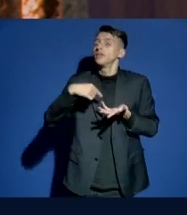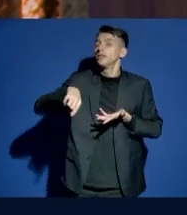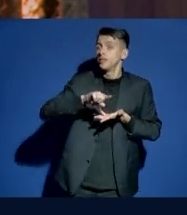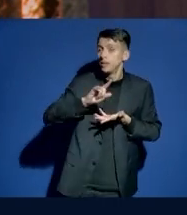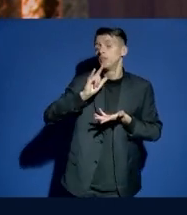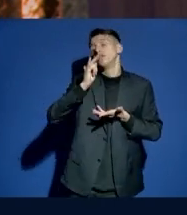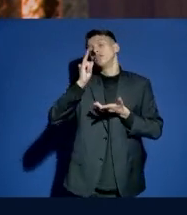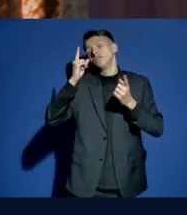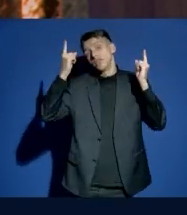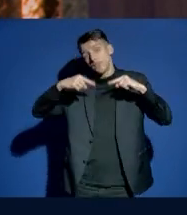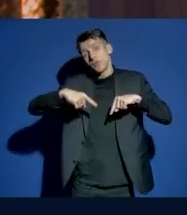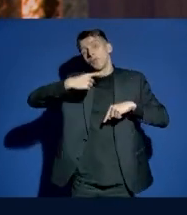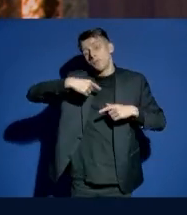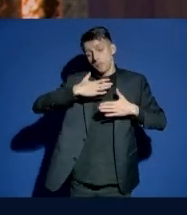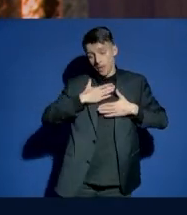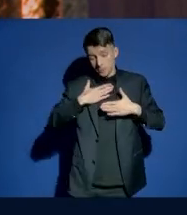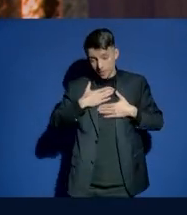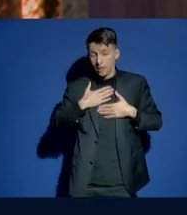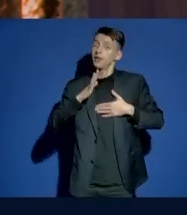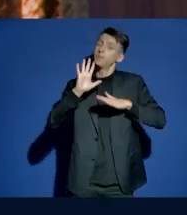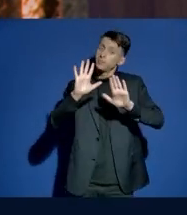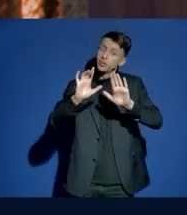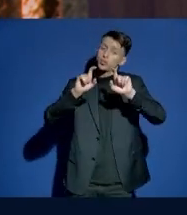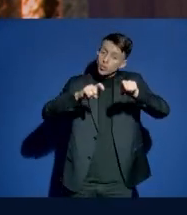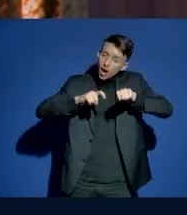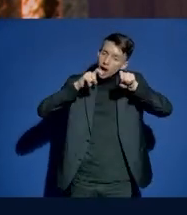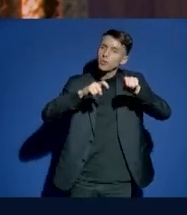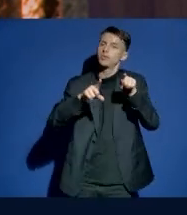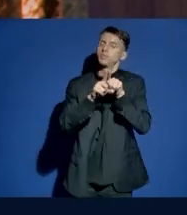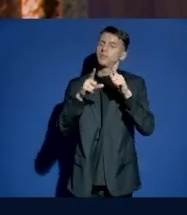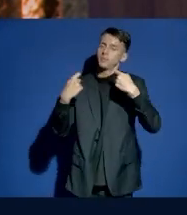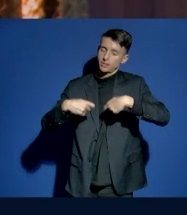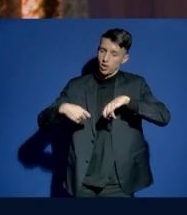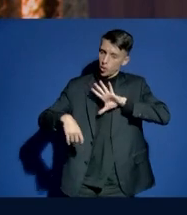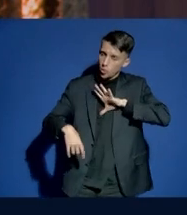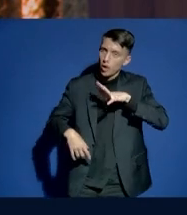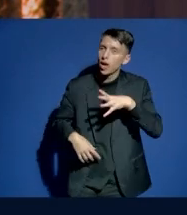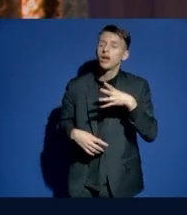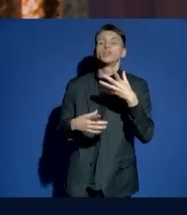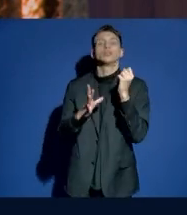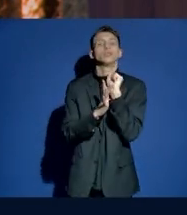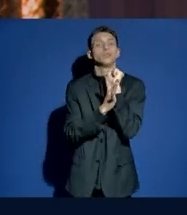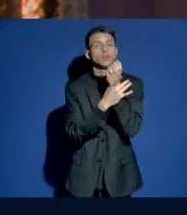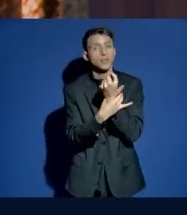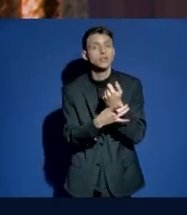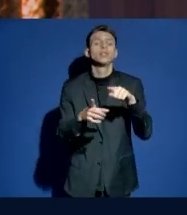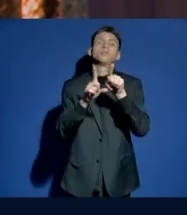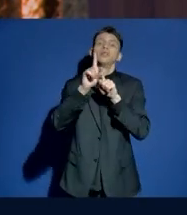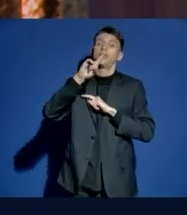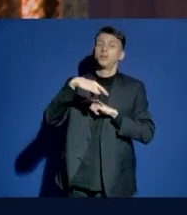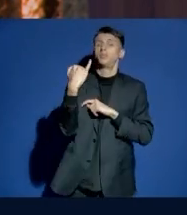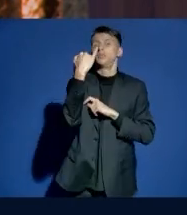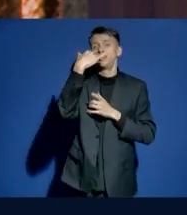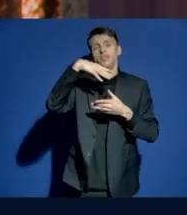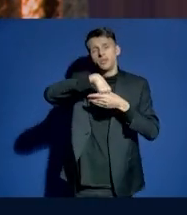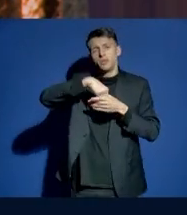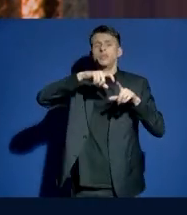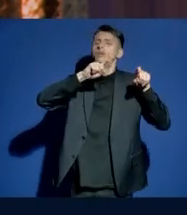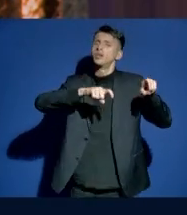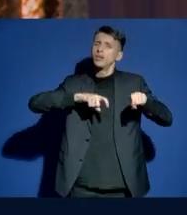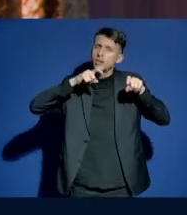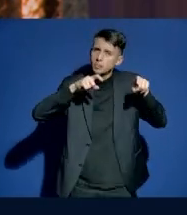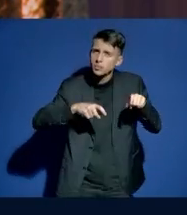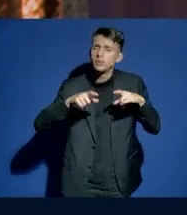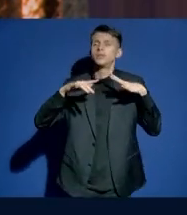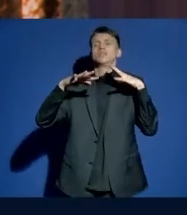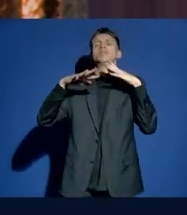para o Agro eu acho que nós precisamos enfrentá-lo cada vez mais com coragem seja na segurança que é tão importante no campo na cidade